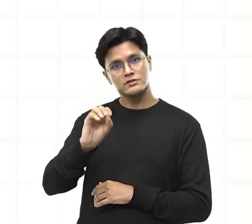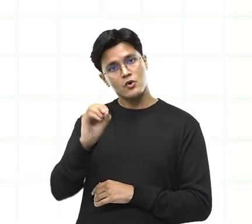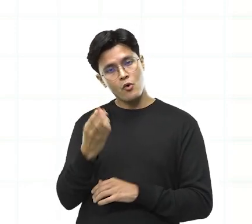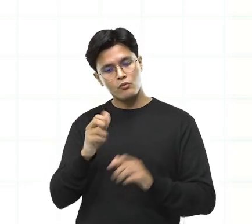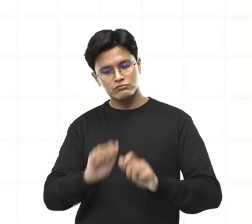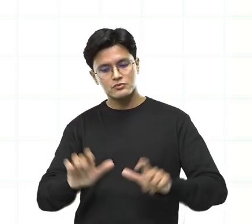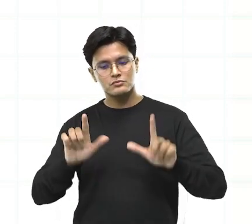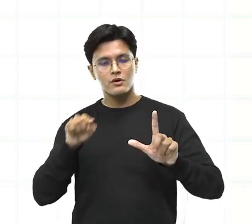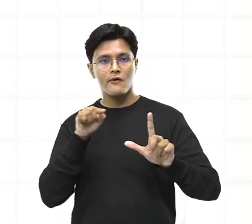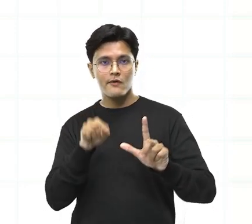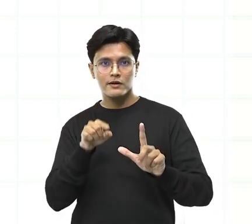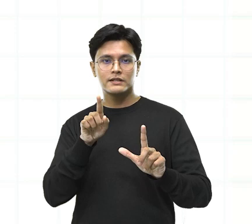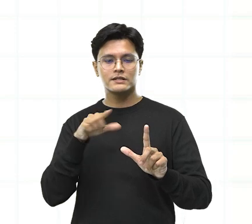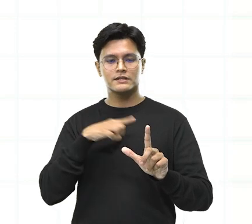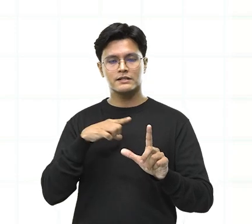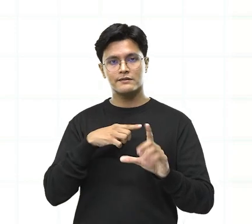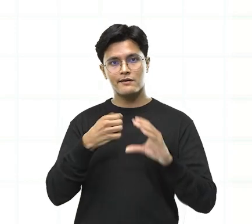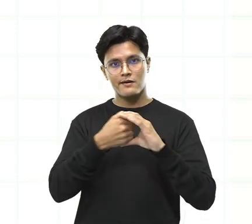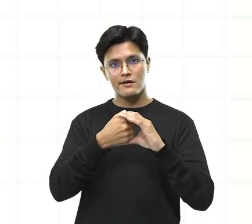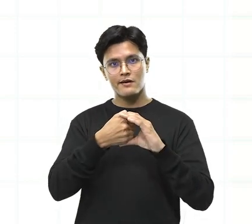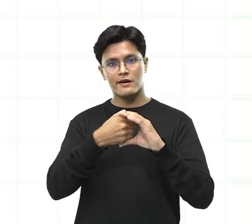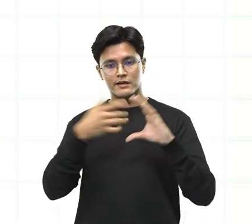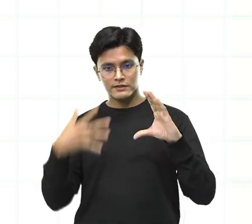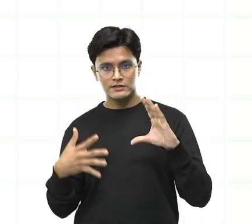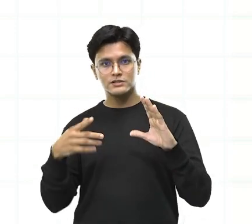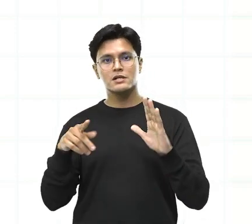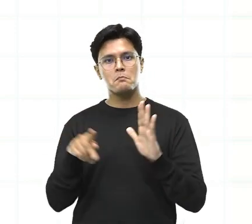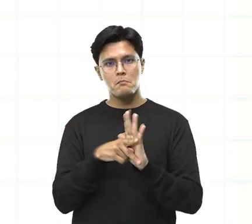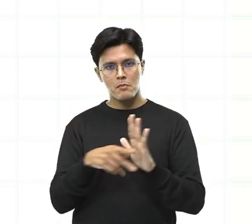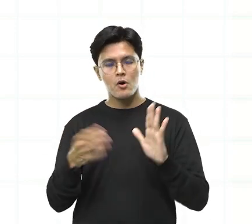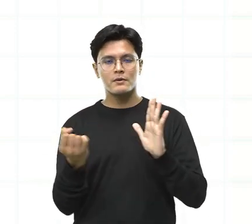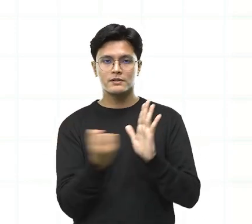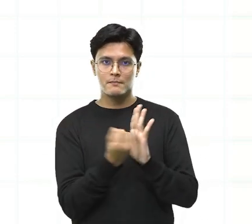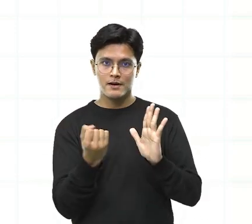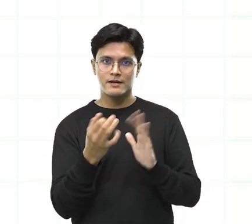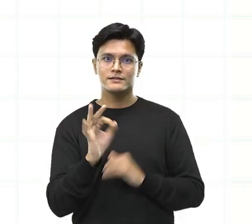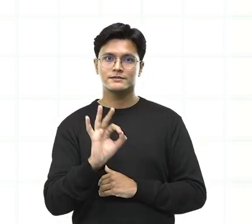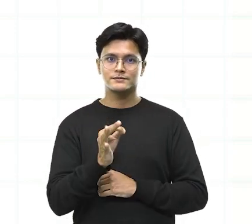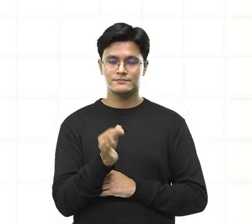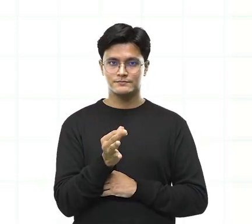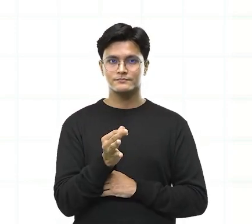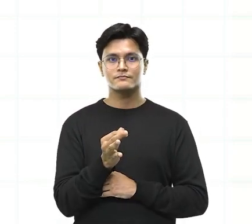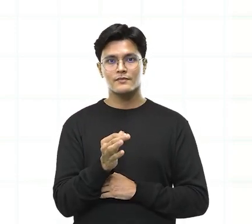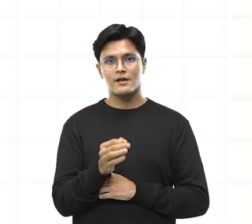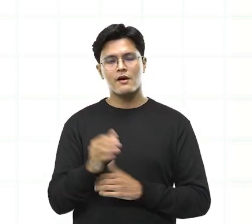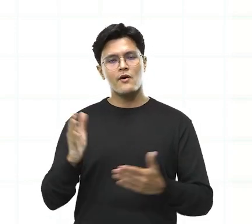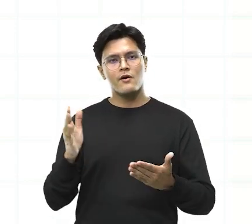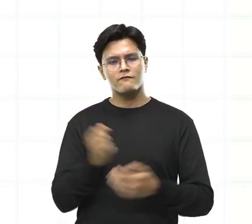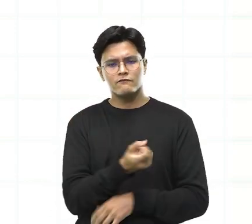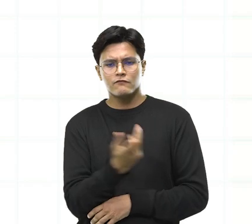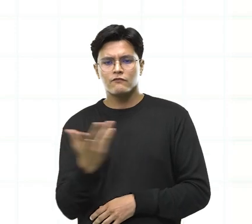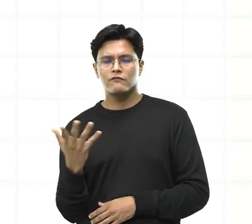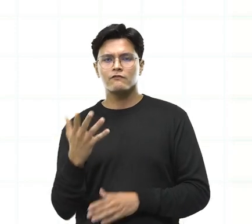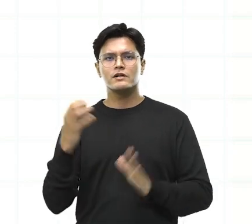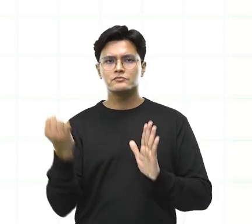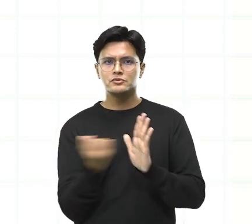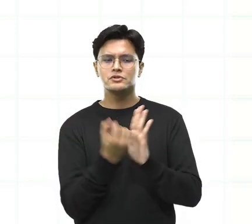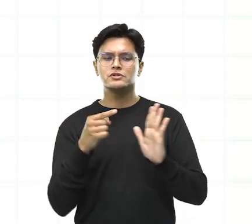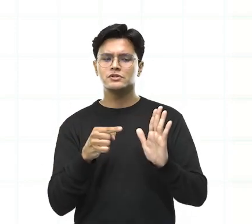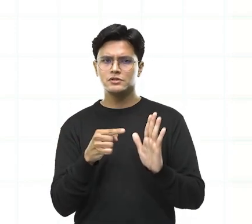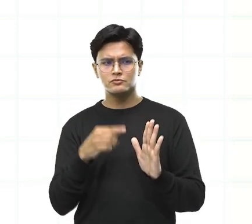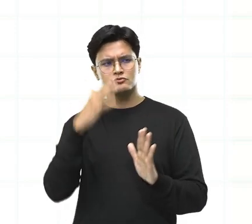vai identificar o que? A marca. Então, muitos símbolos são tão conhecidos que, ao vê-los